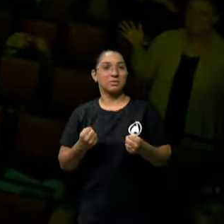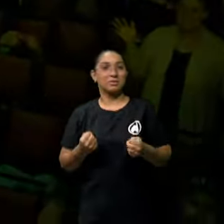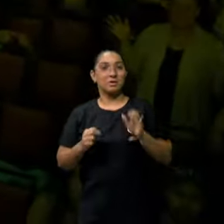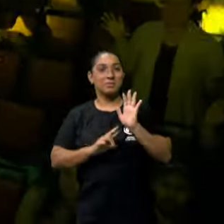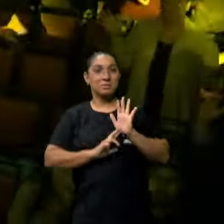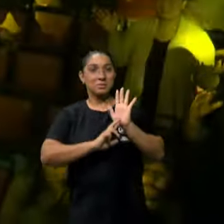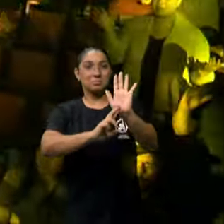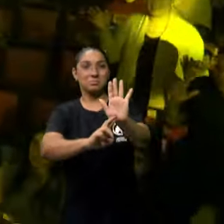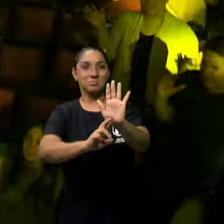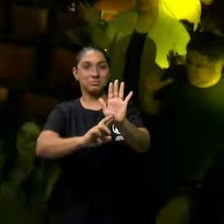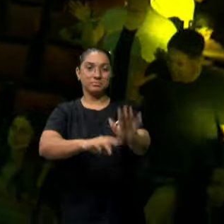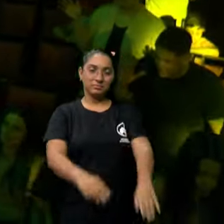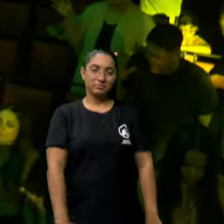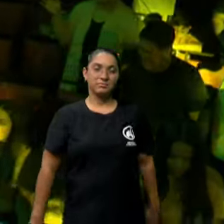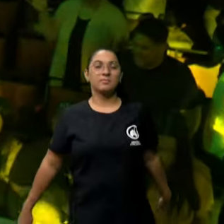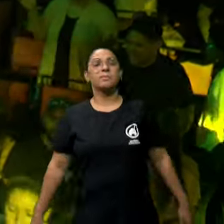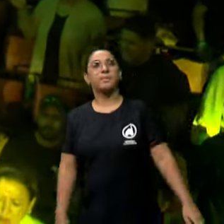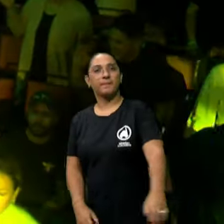não